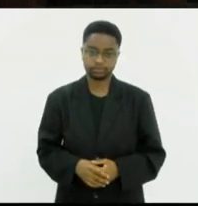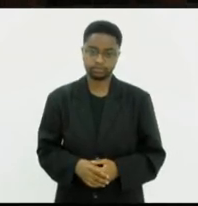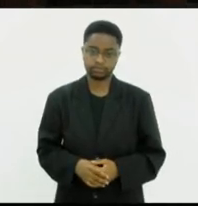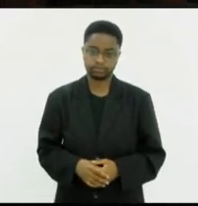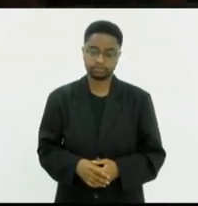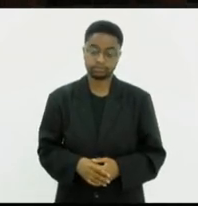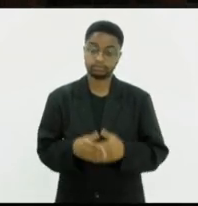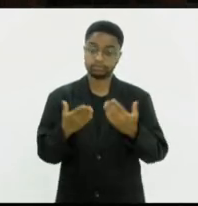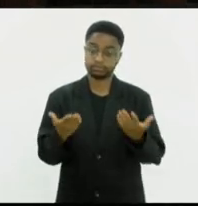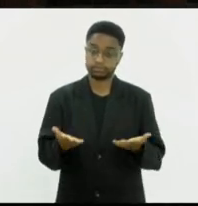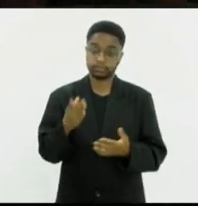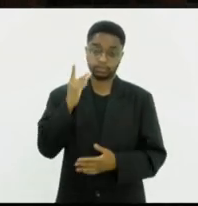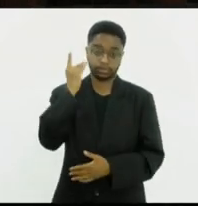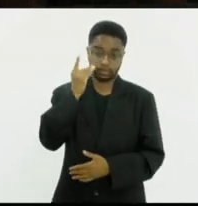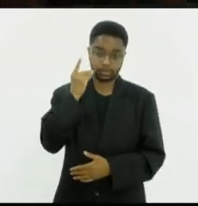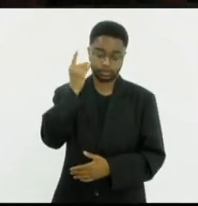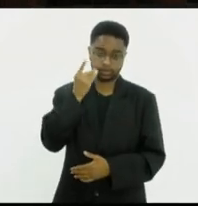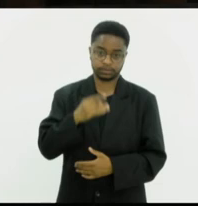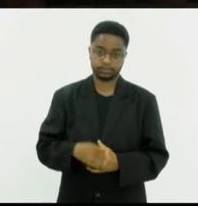Senhores deputados,